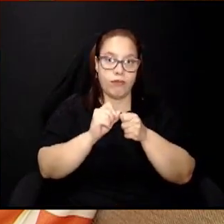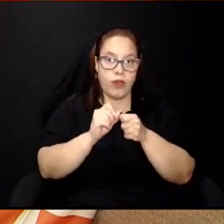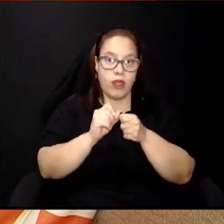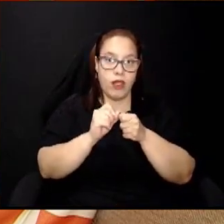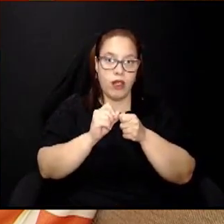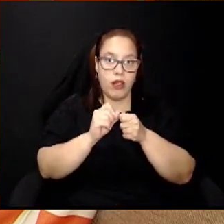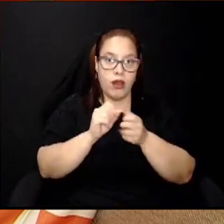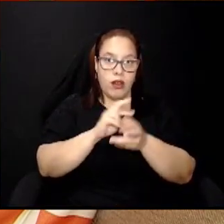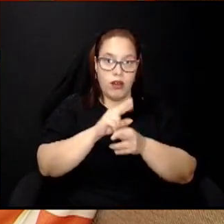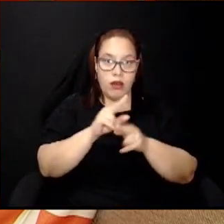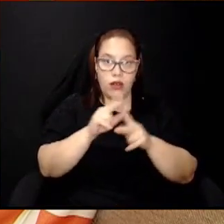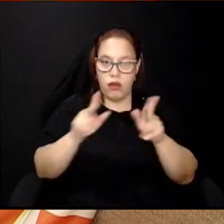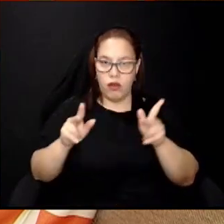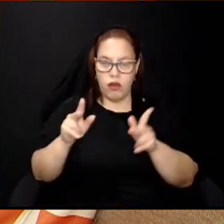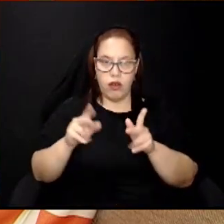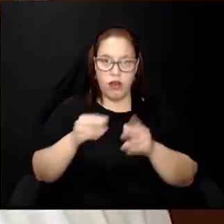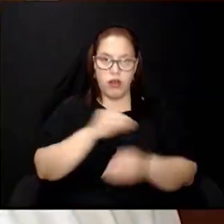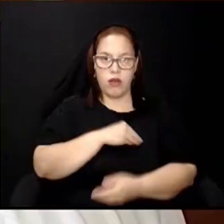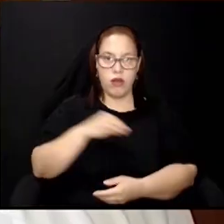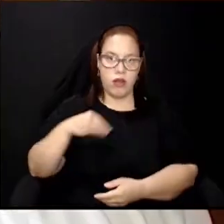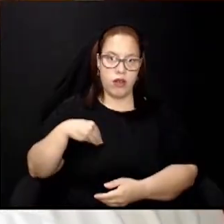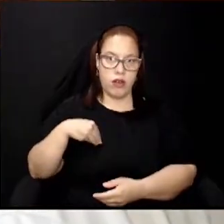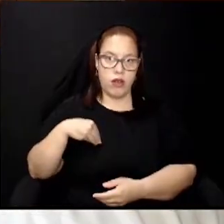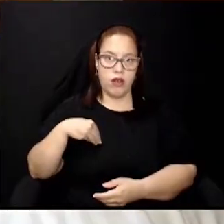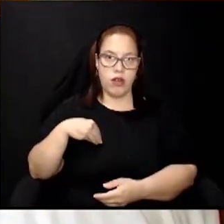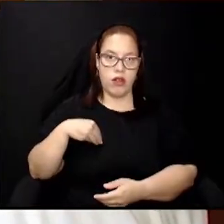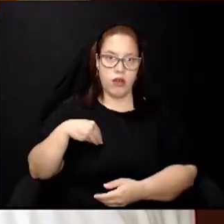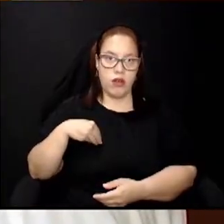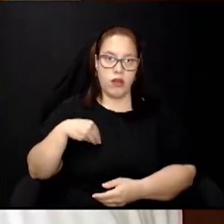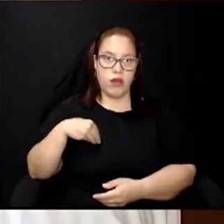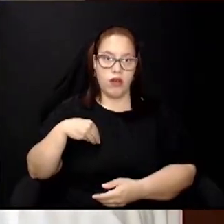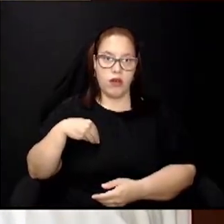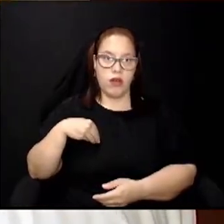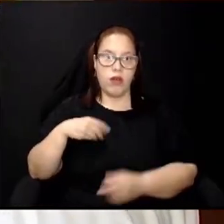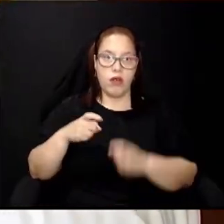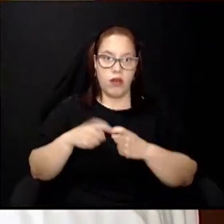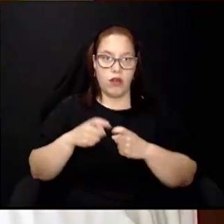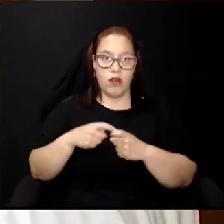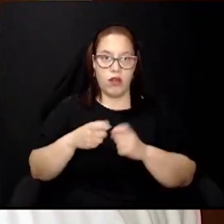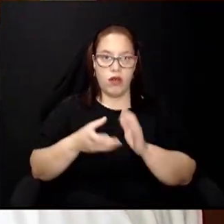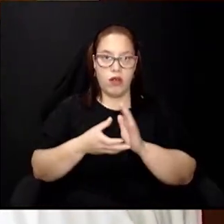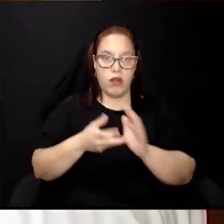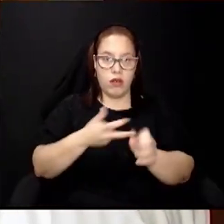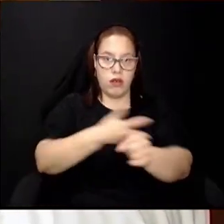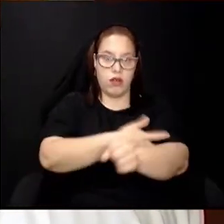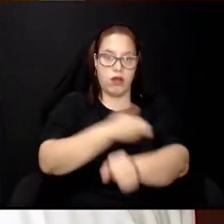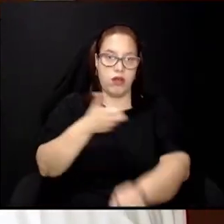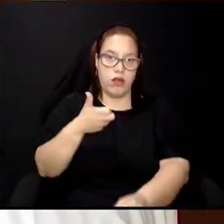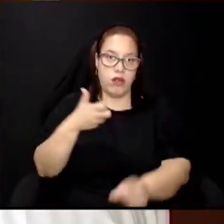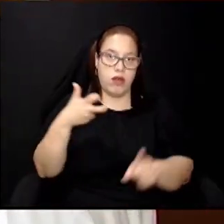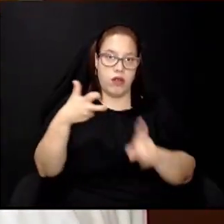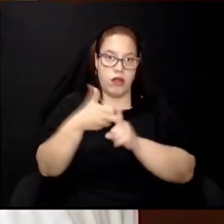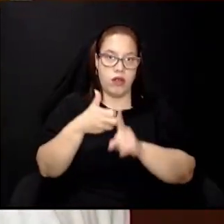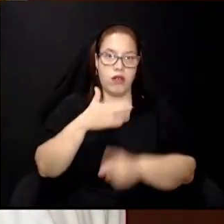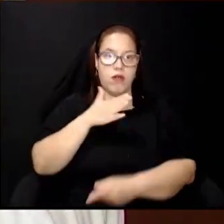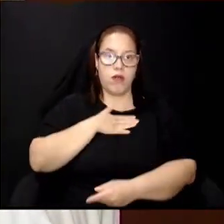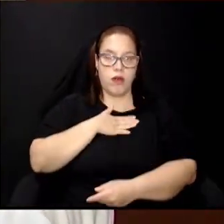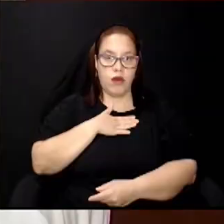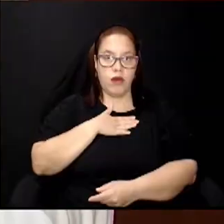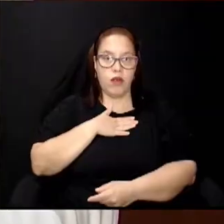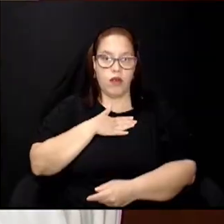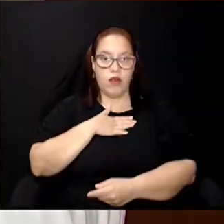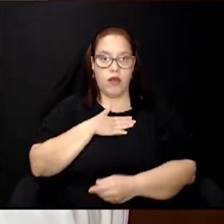vários exames, então o médico tirava o sangue dele, fazia uma vacina e aplicava em mim, para que o meu organismo